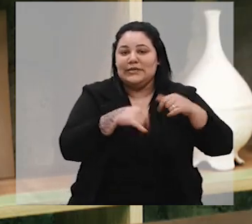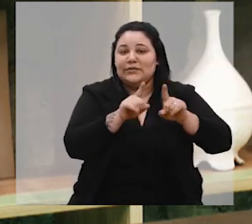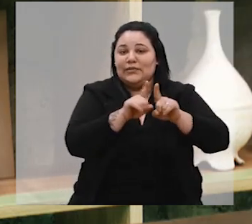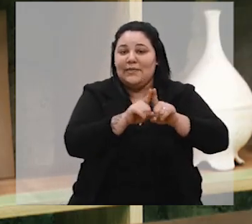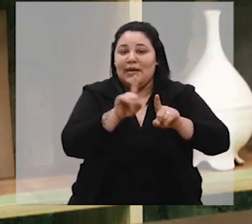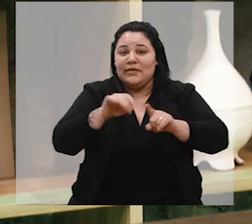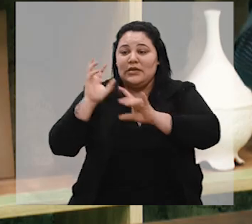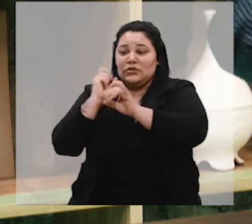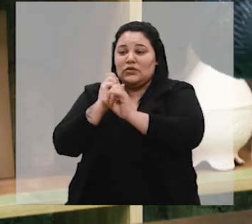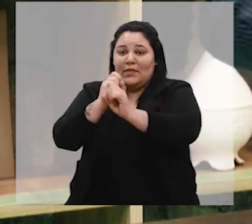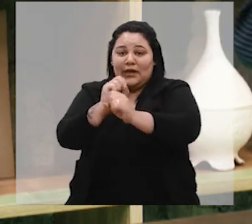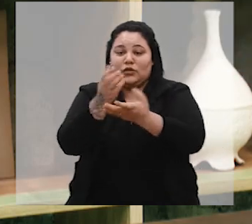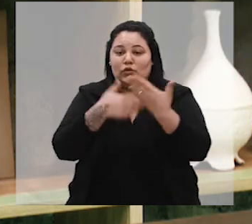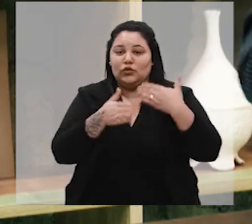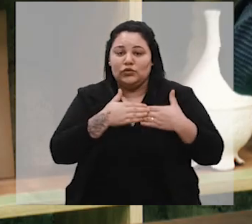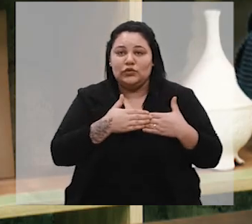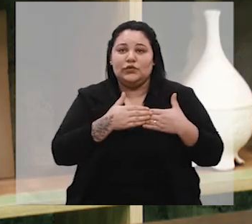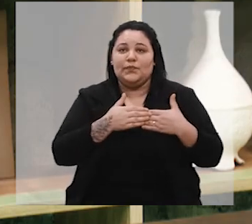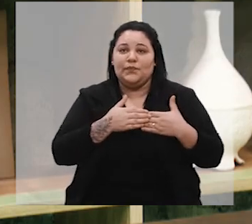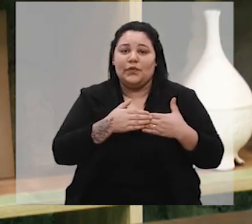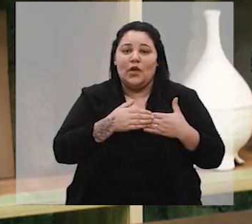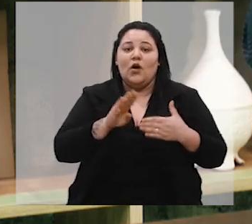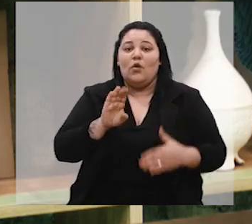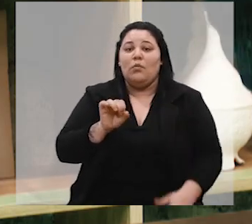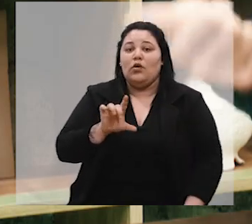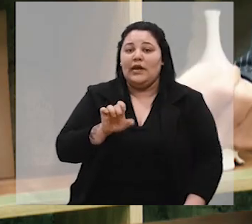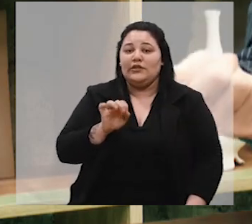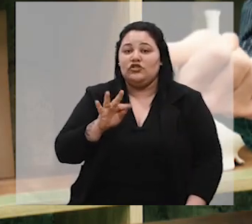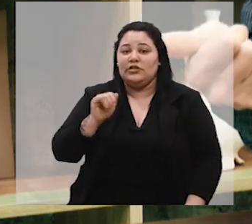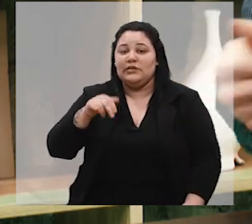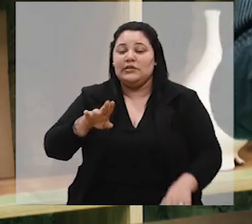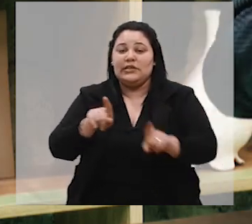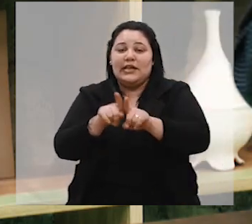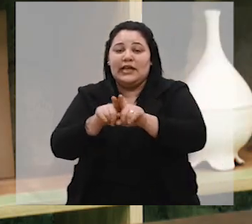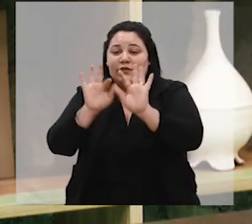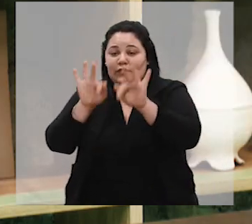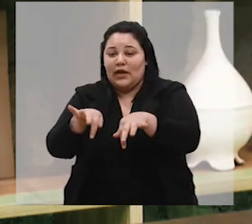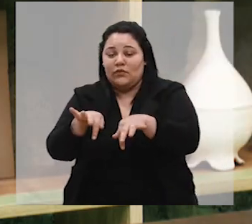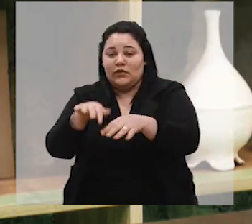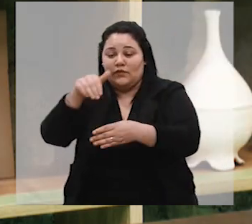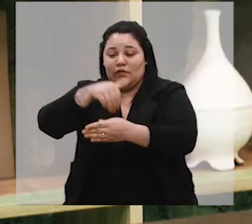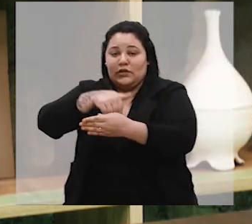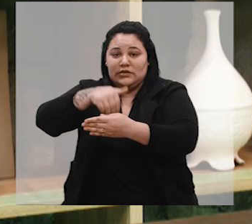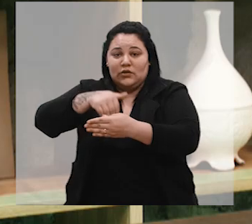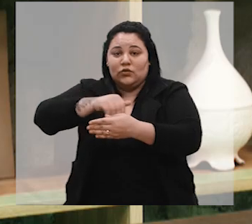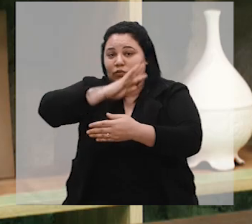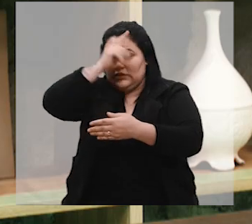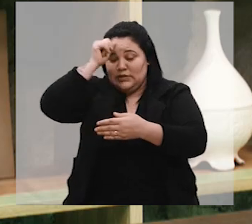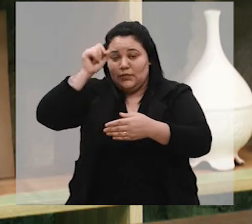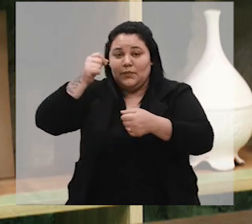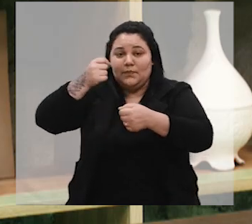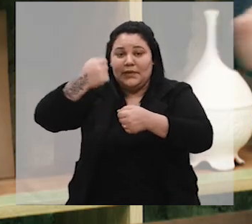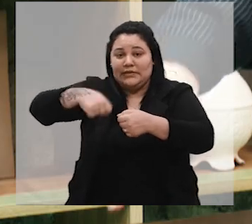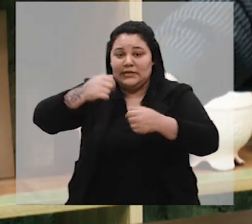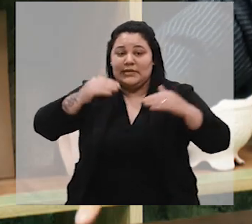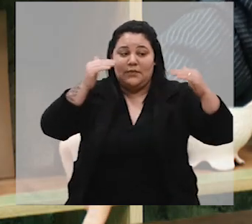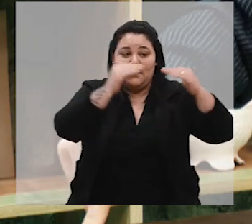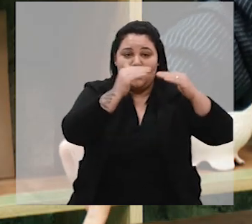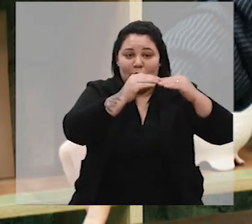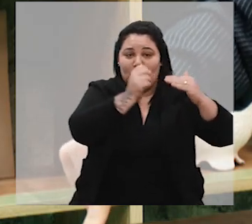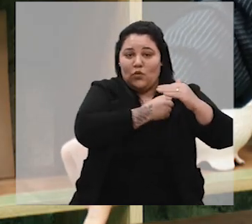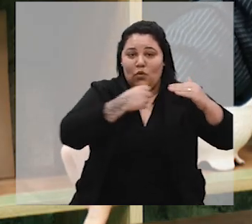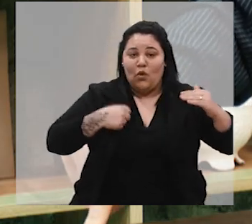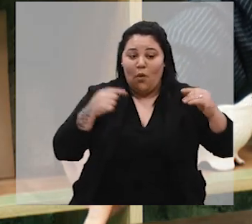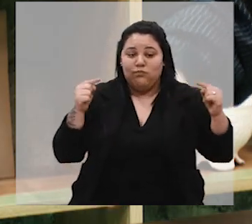total de eleitores, se somar todos os boletins de urna, que a urna emite no final da votação do município, vai ter que dar exatamente o número de votos que está lá no